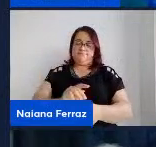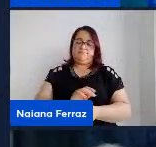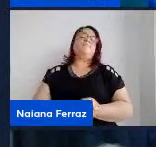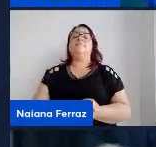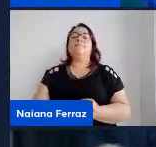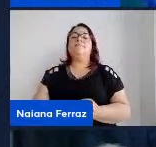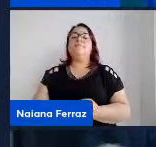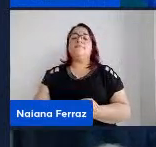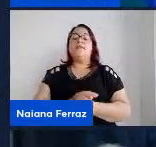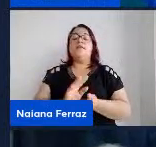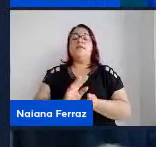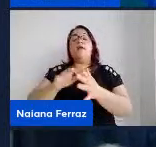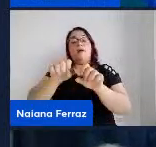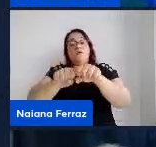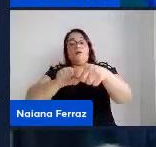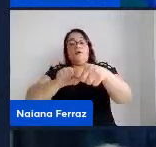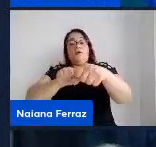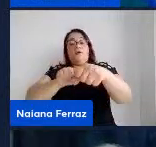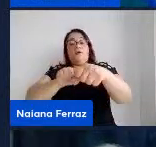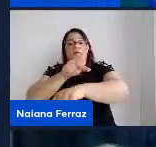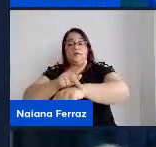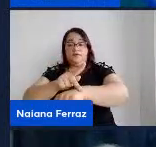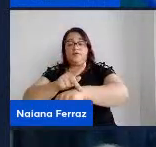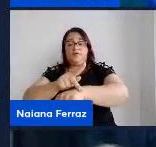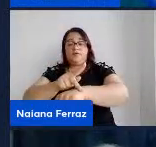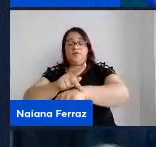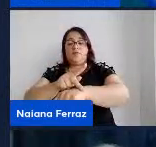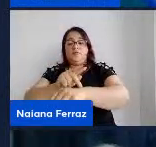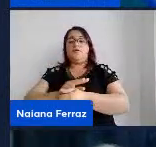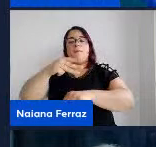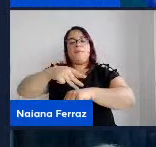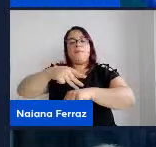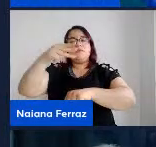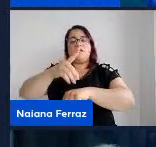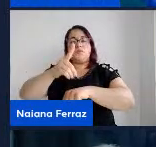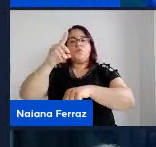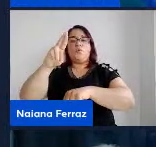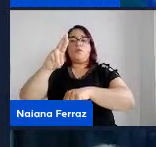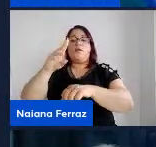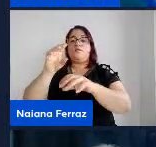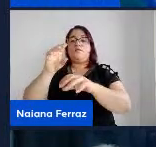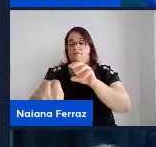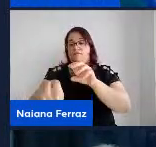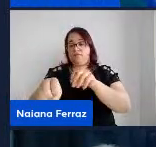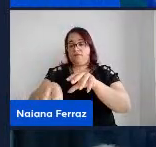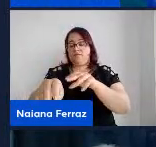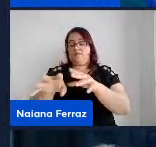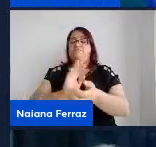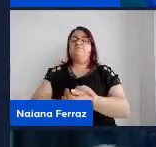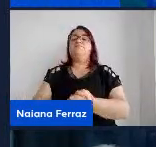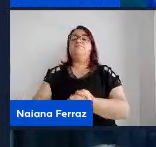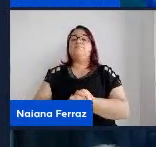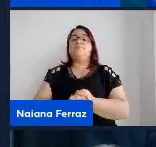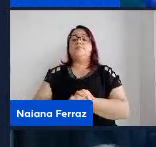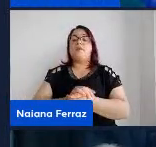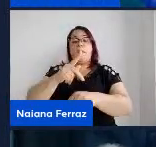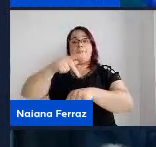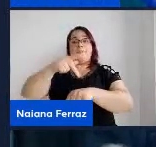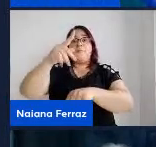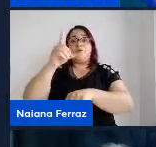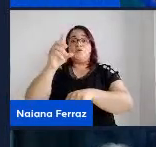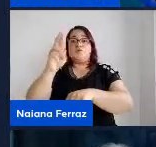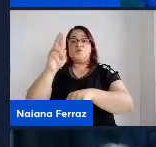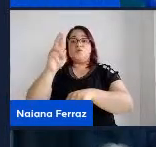Graduada em Pedagogia, com mestrado e doutorado em Educação, com pós-doutorado em Linguística Aplicada.